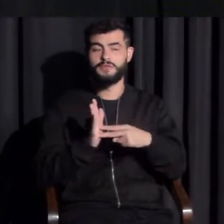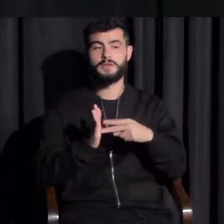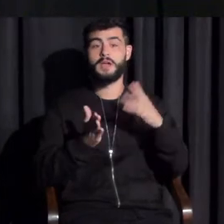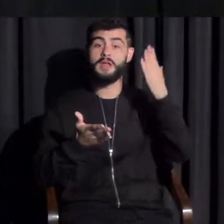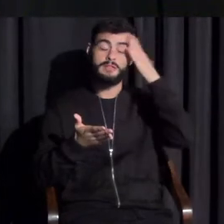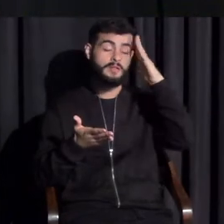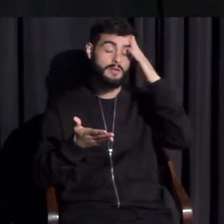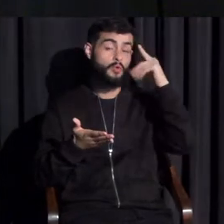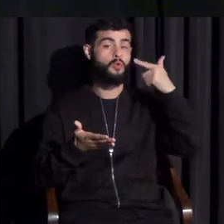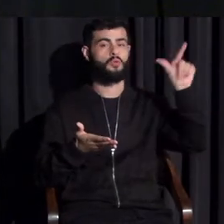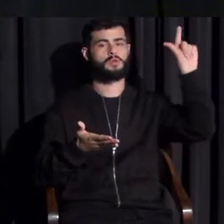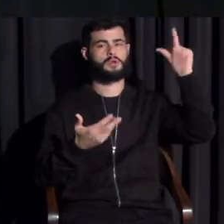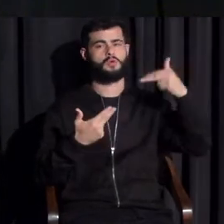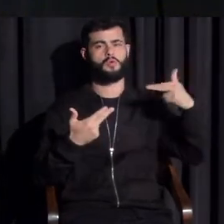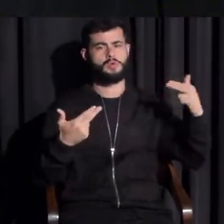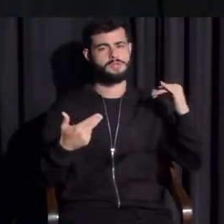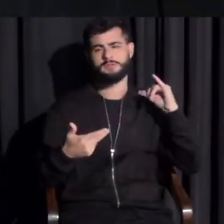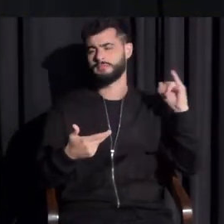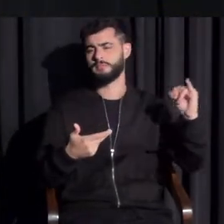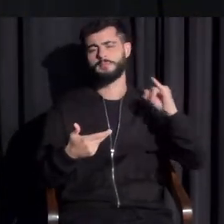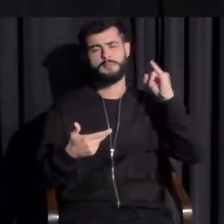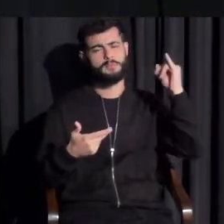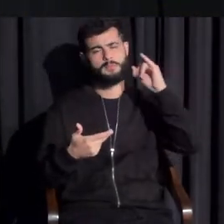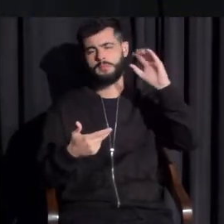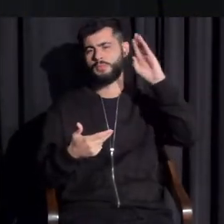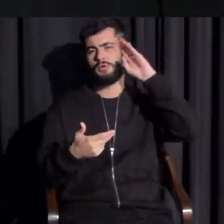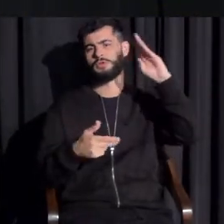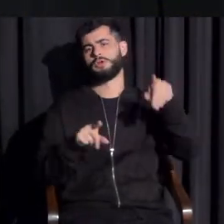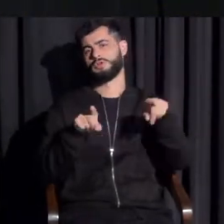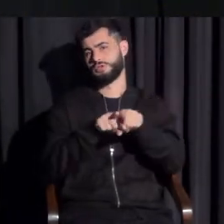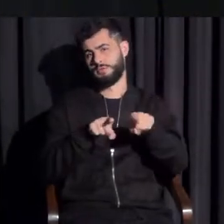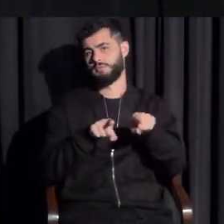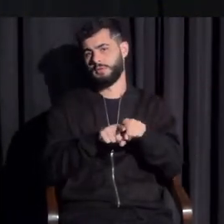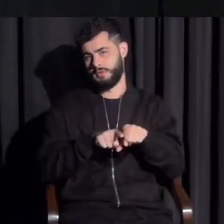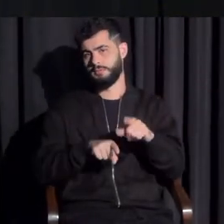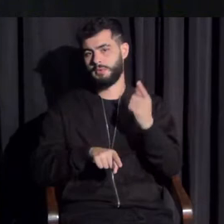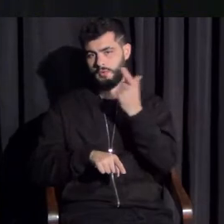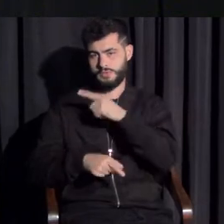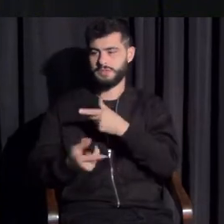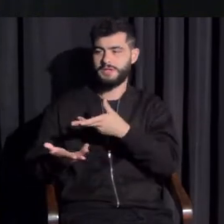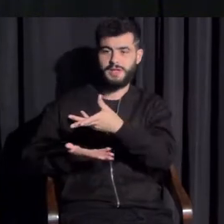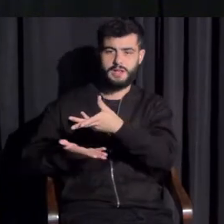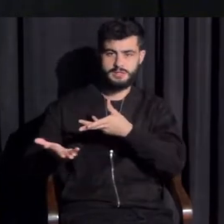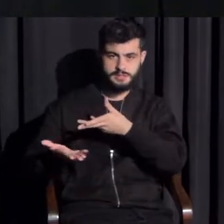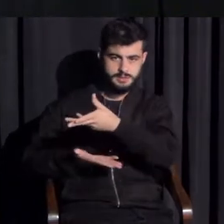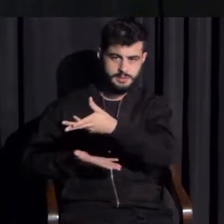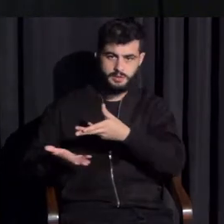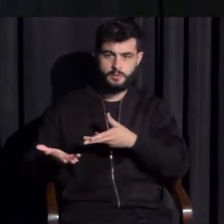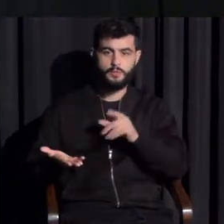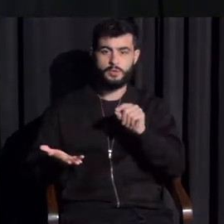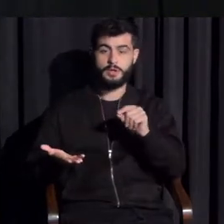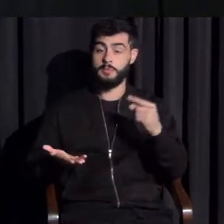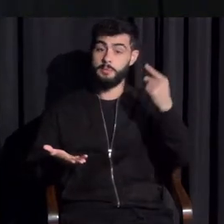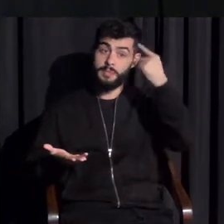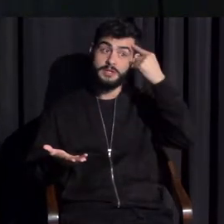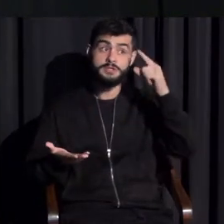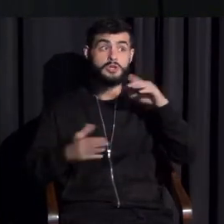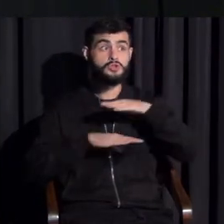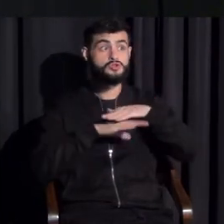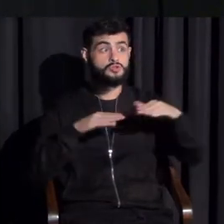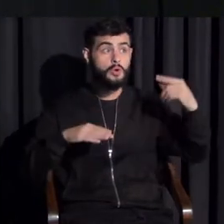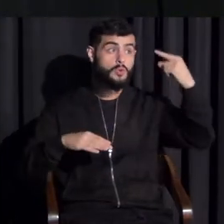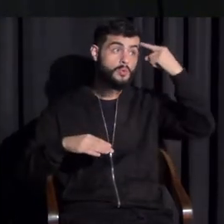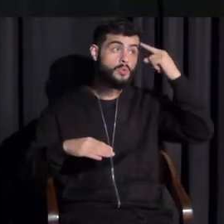é fundamental e fundante mesmo nas relações, né, que é deixarmos de pensar adultocentradamente.